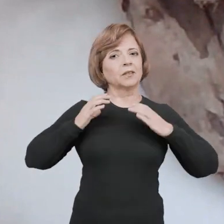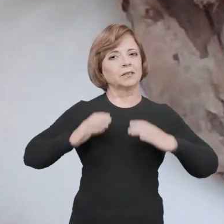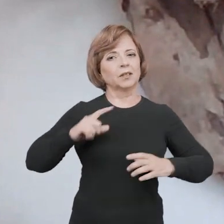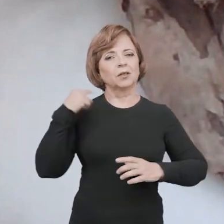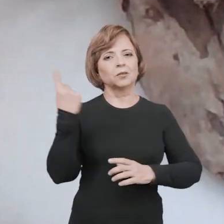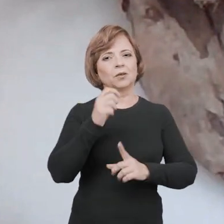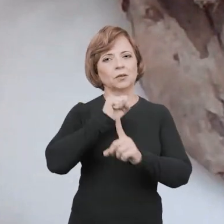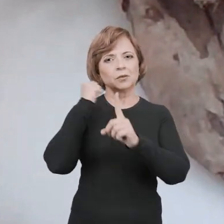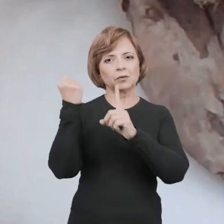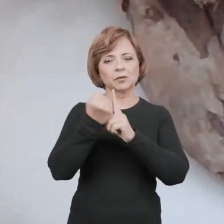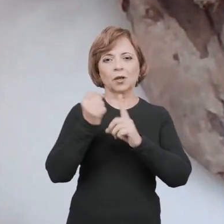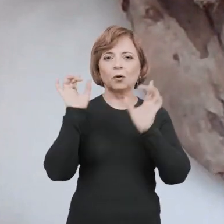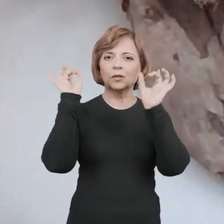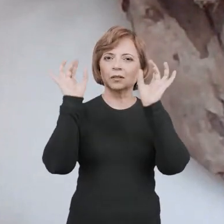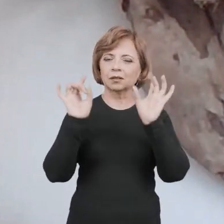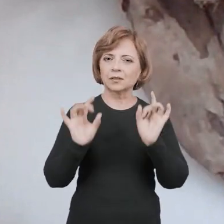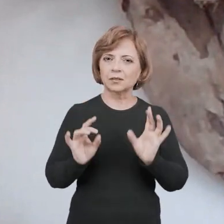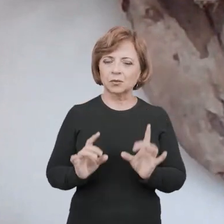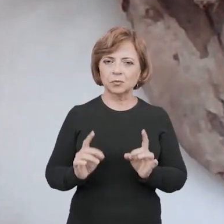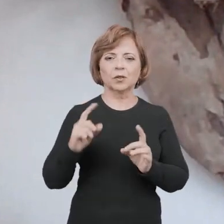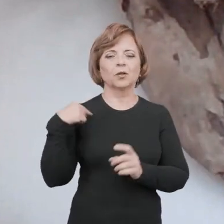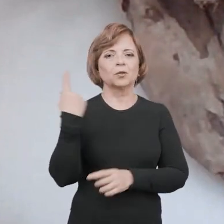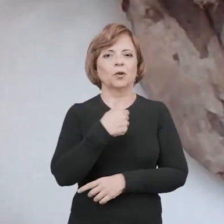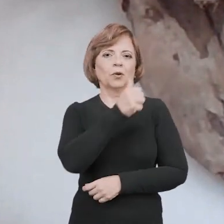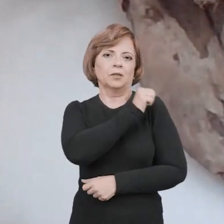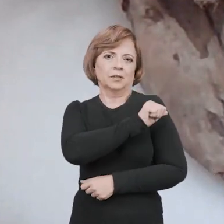para a nossa sociedade, e especialmente o nosso